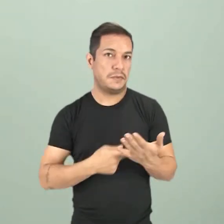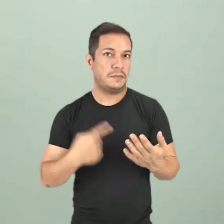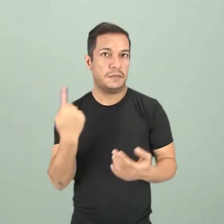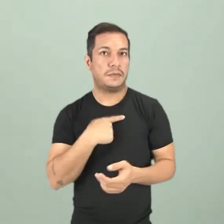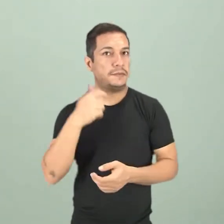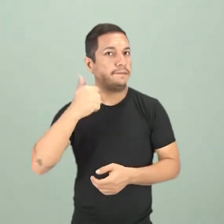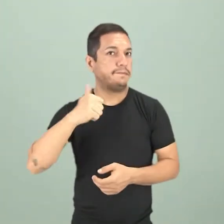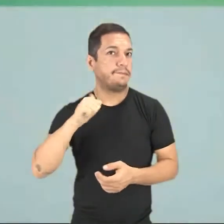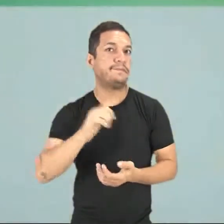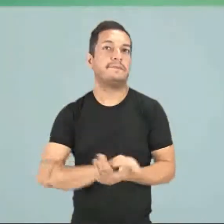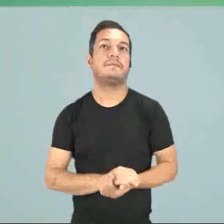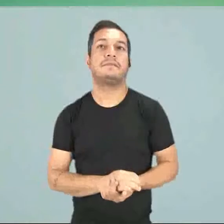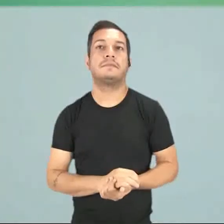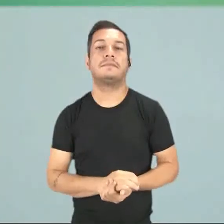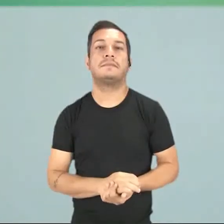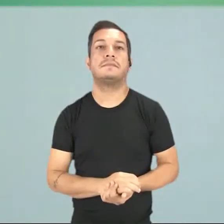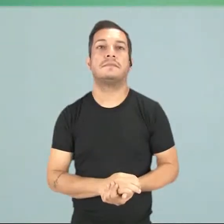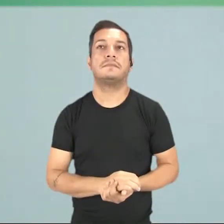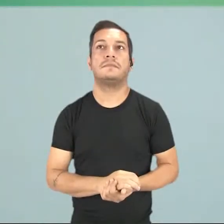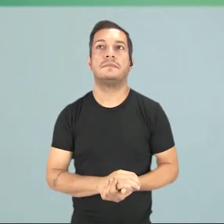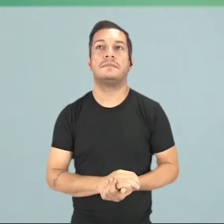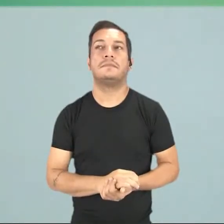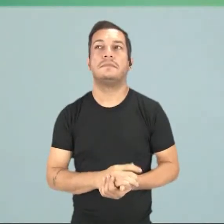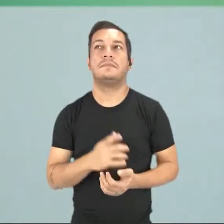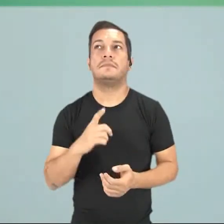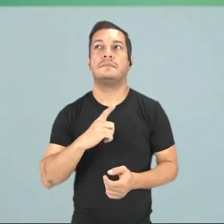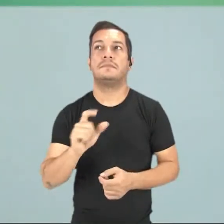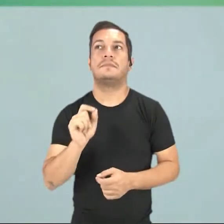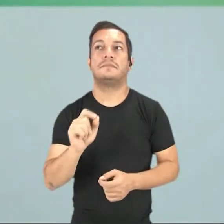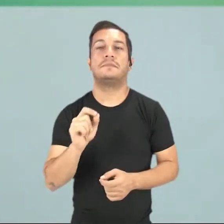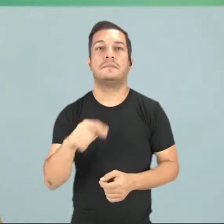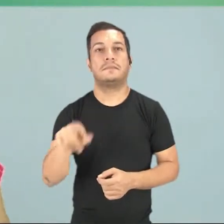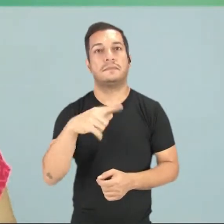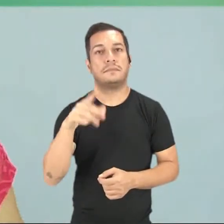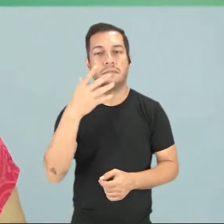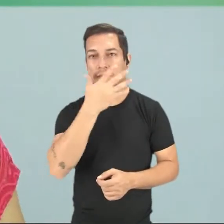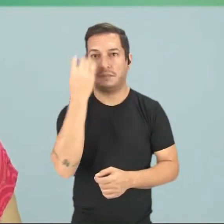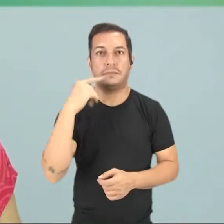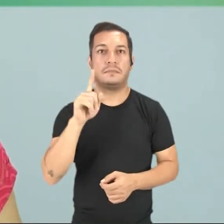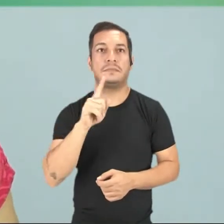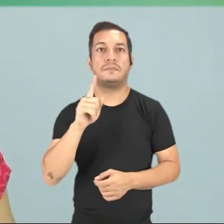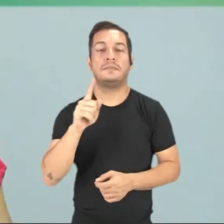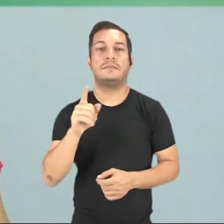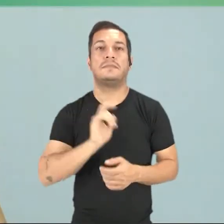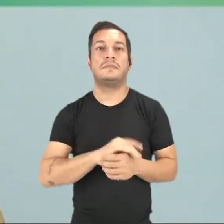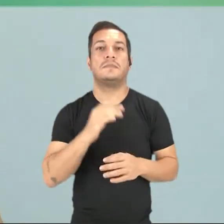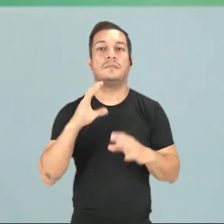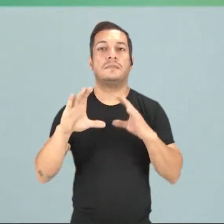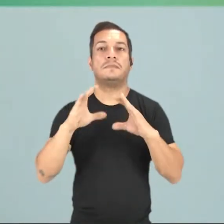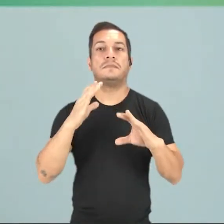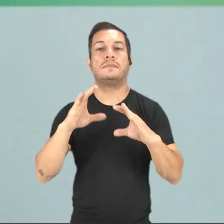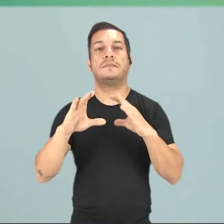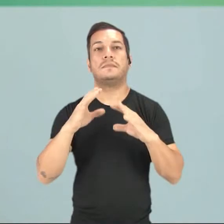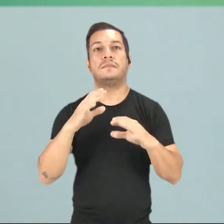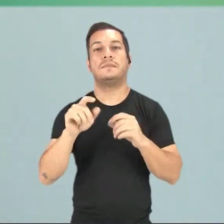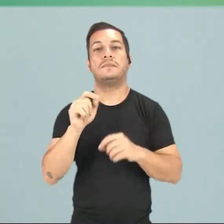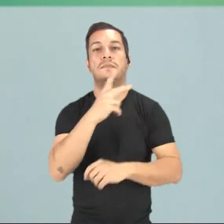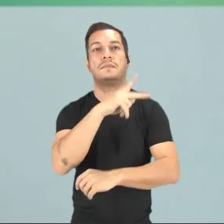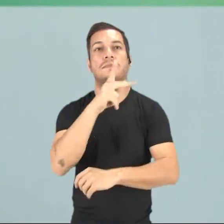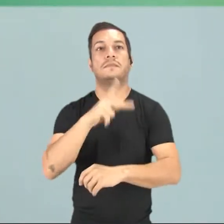analisarmos. Deixou. Tenho aqui uma paródiazinha para que vocês não se esqueçam mais do que foi o